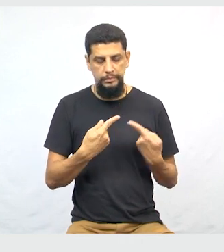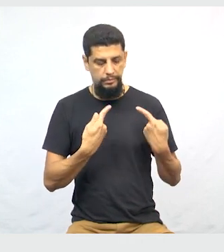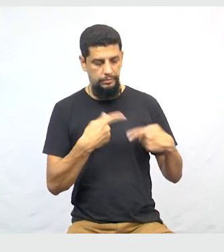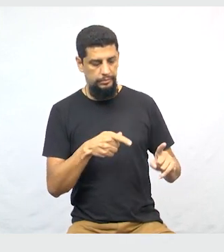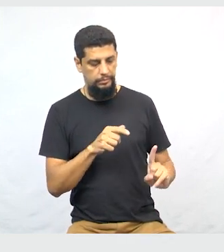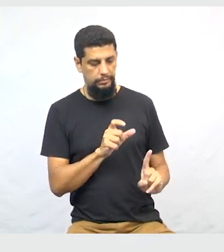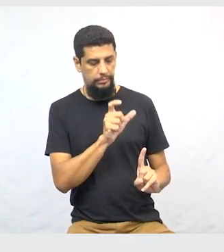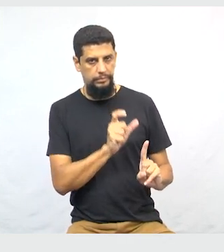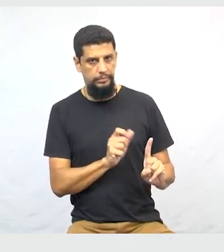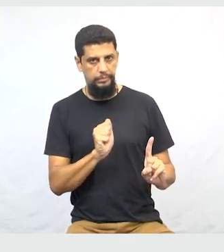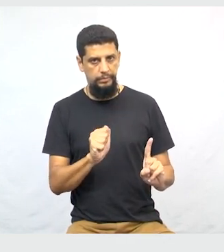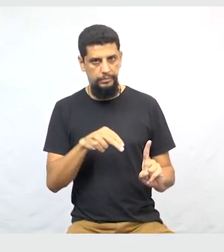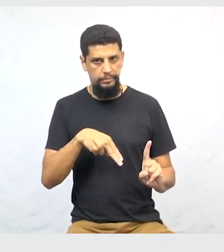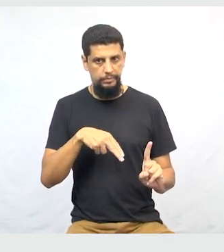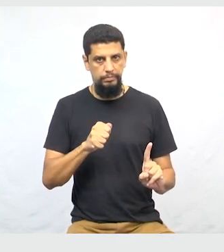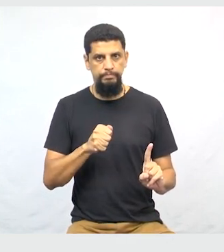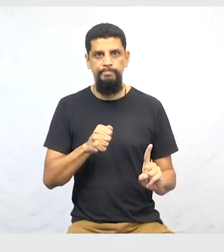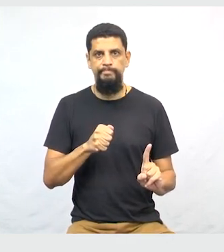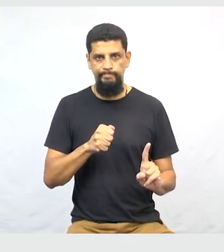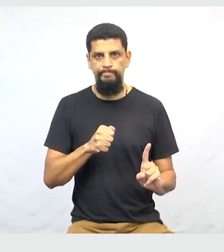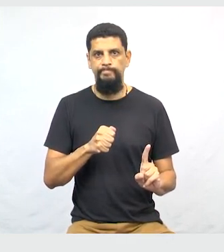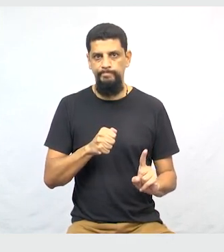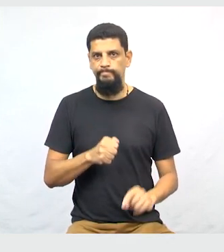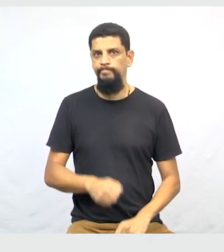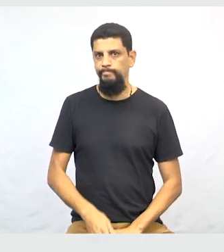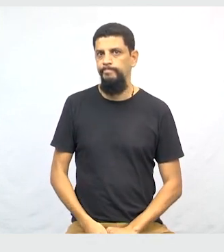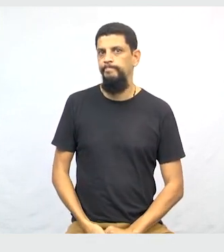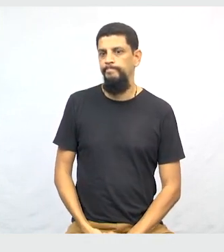o desafio da Ana.